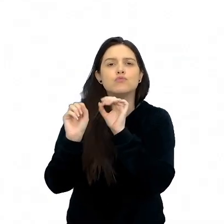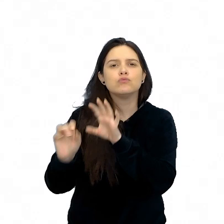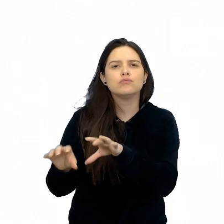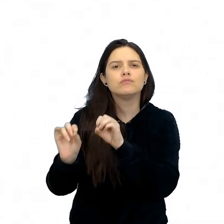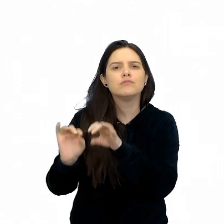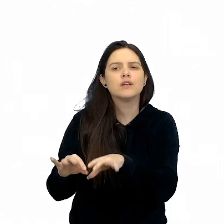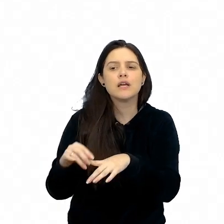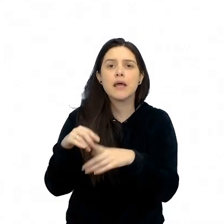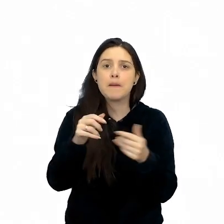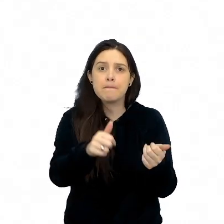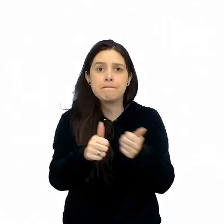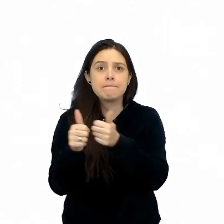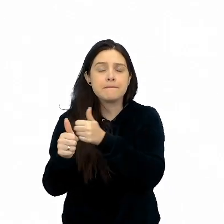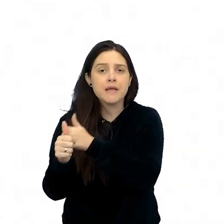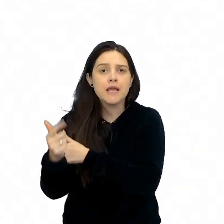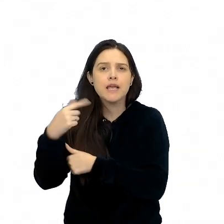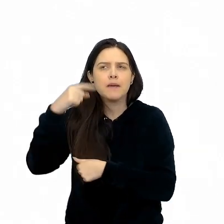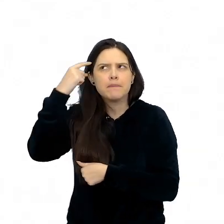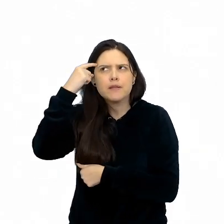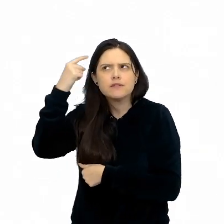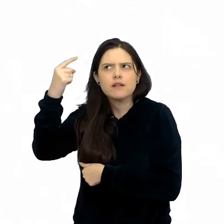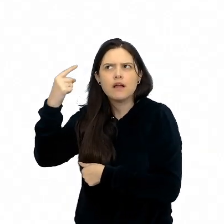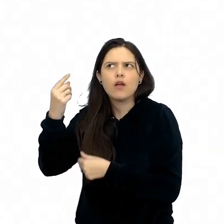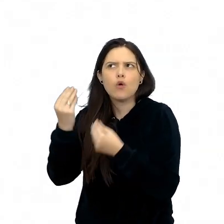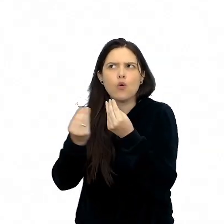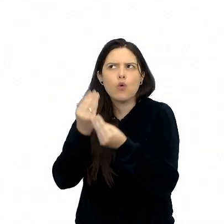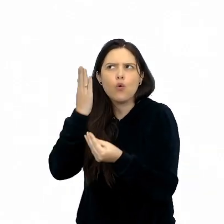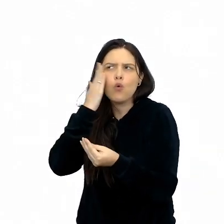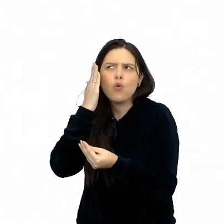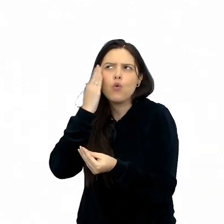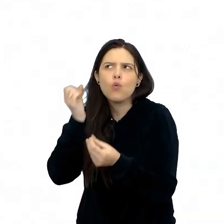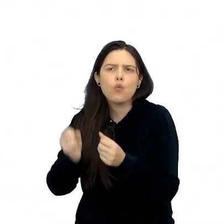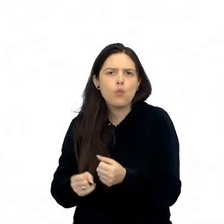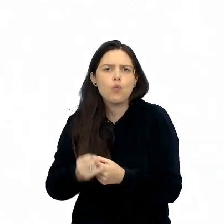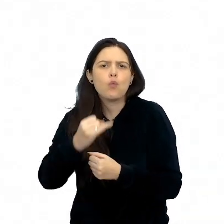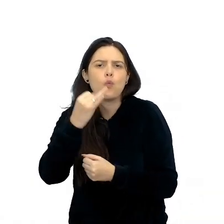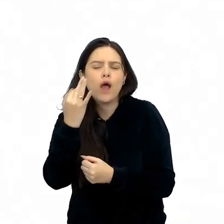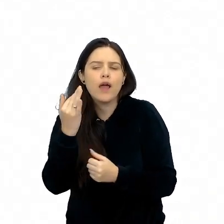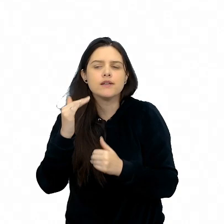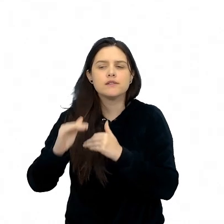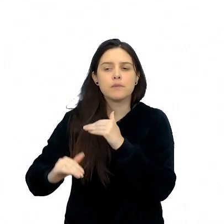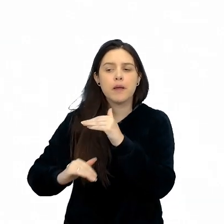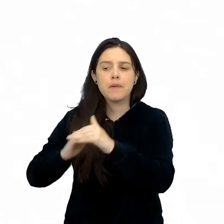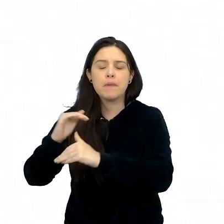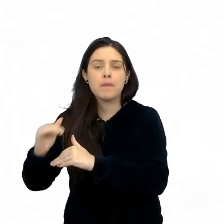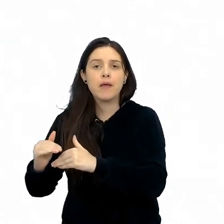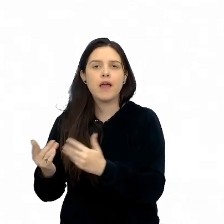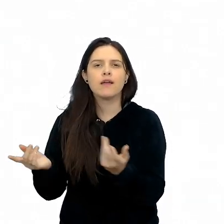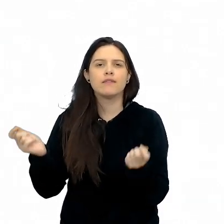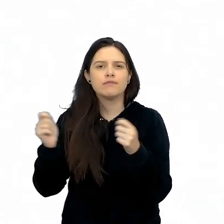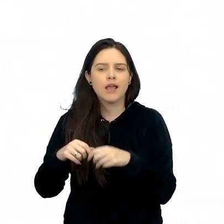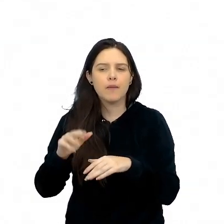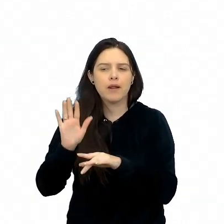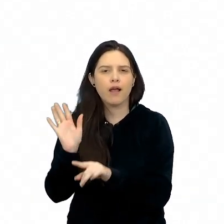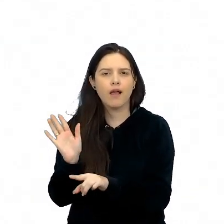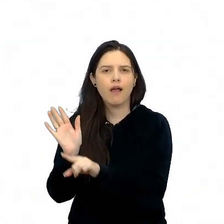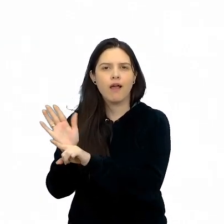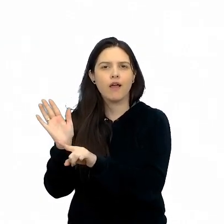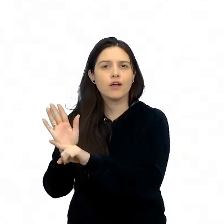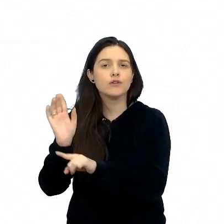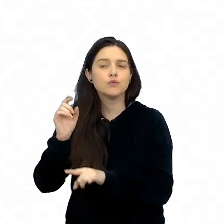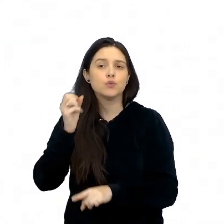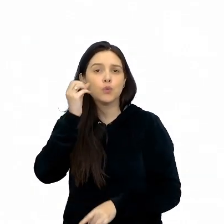um tema para esse aluno, o que a gente tem que saber a respeito? Quais são os conteúdos envolvidos naquele conteúdo, ou seja, naquele objeto